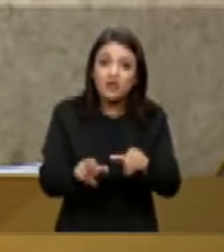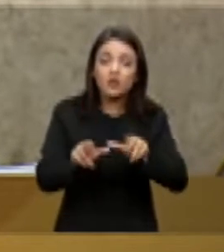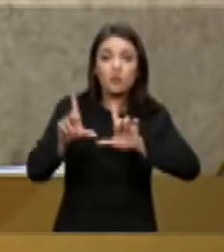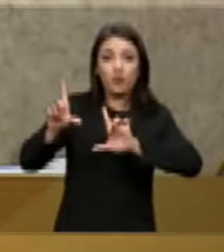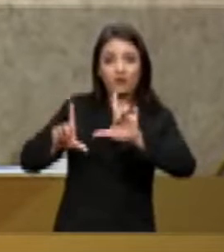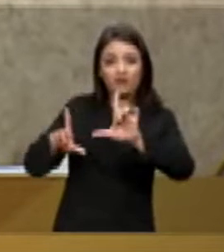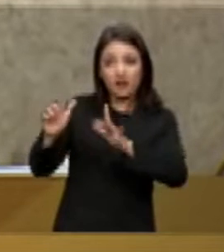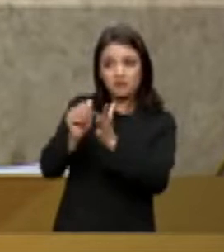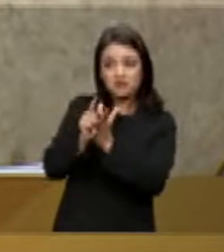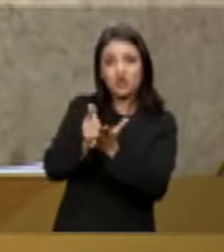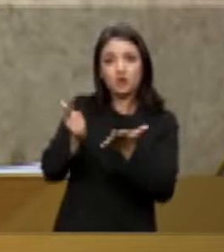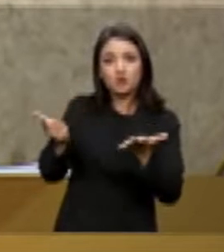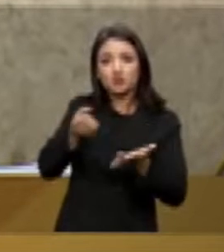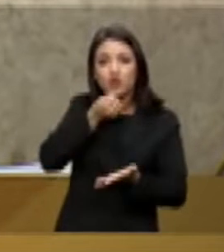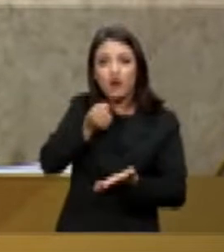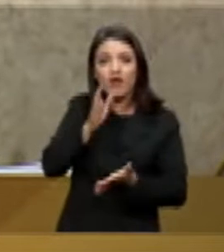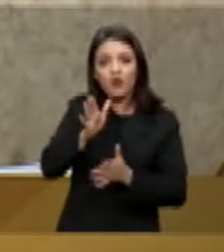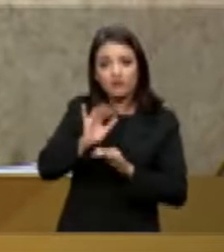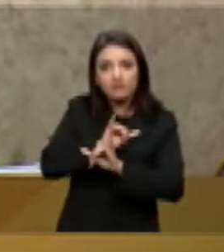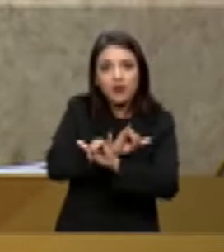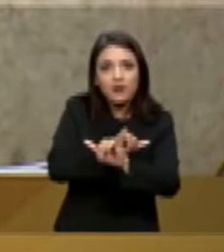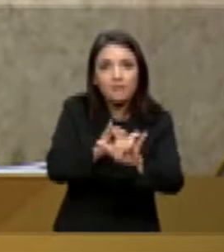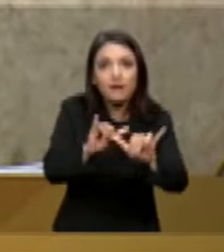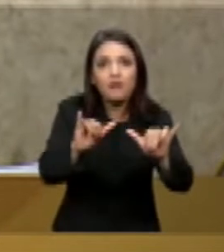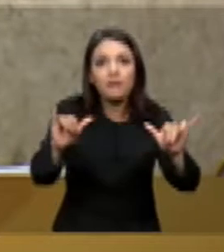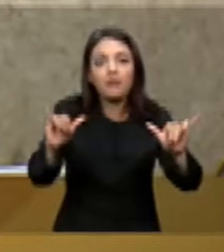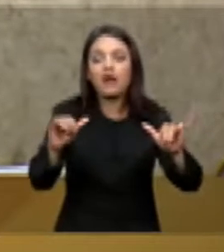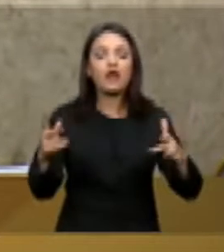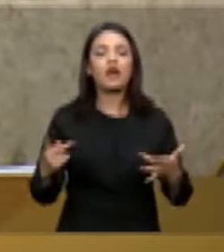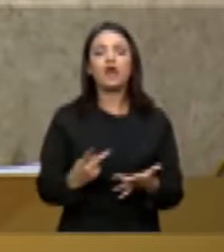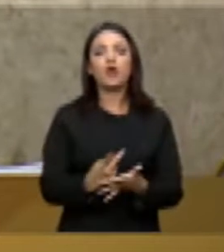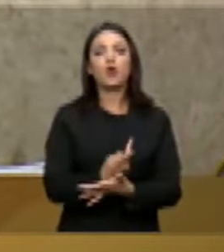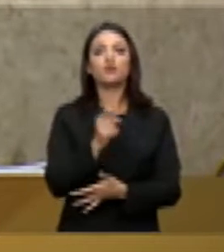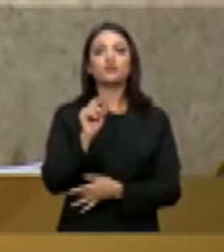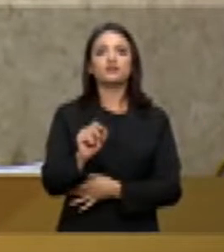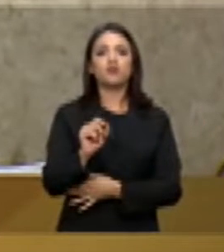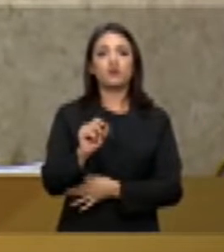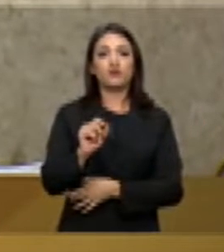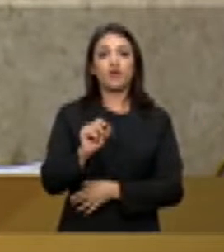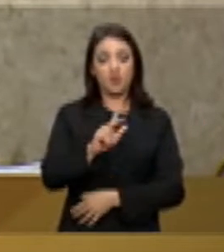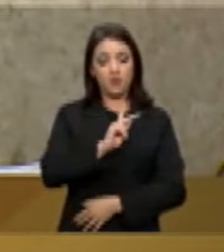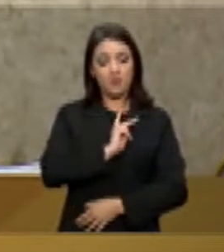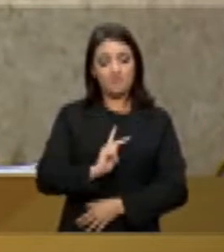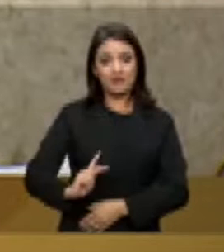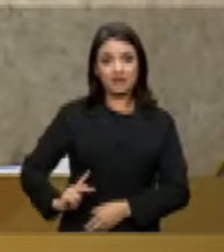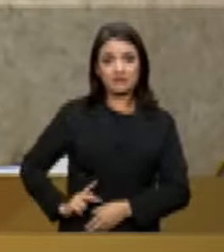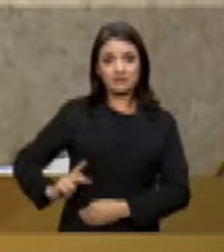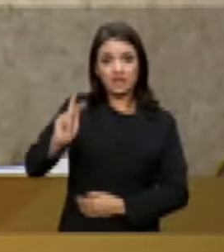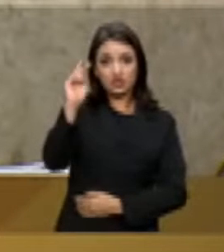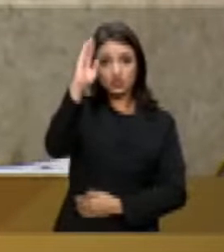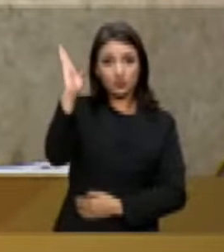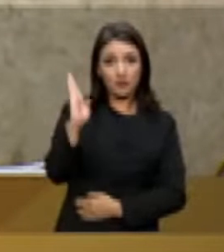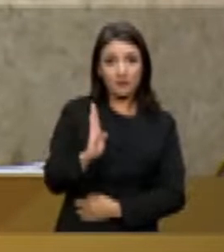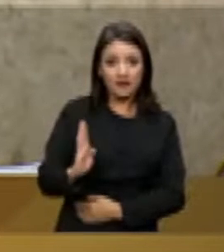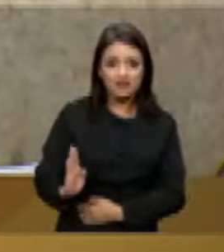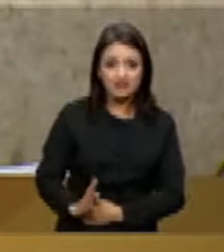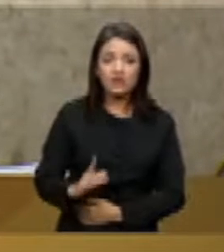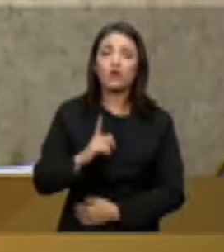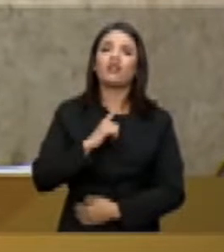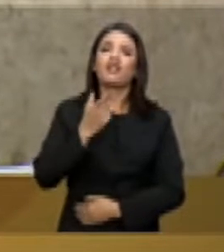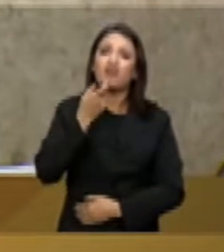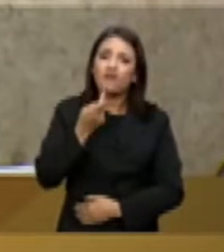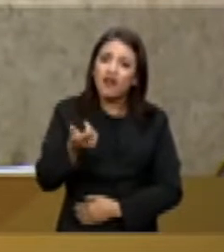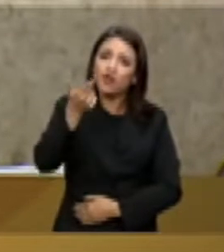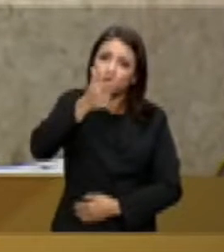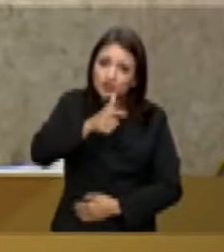brasileira nos últimos dias, o presidente da República tem reiterado ofensas e